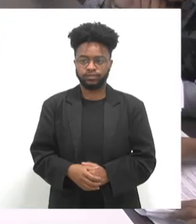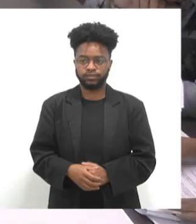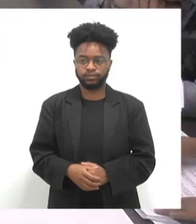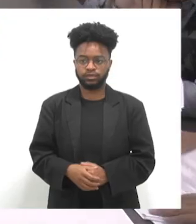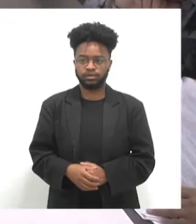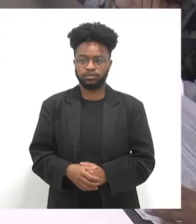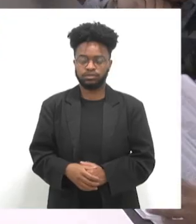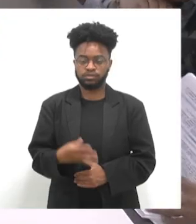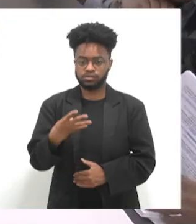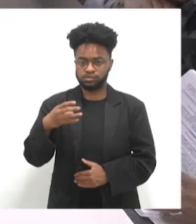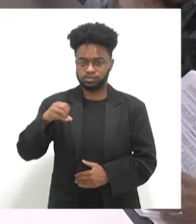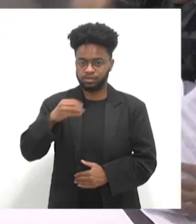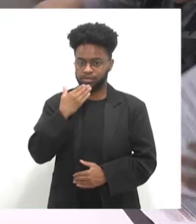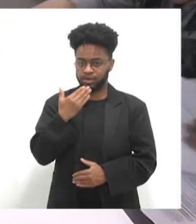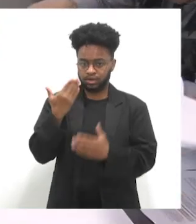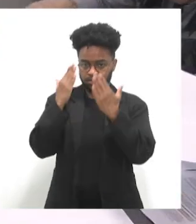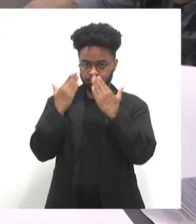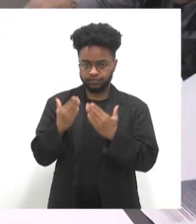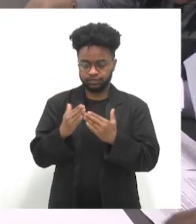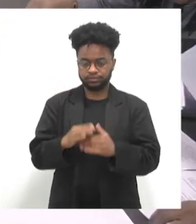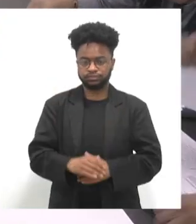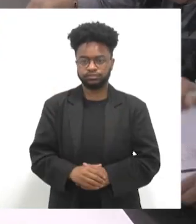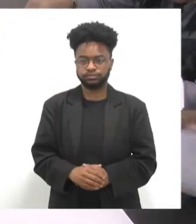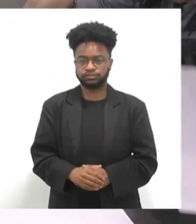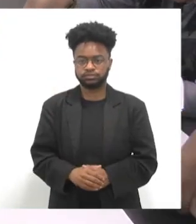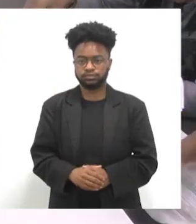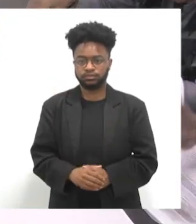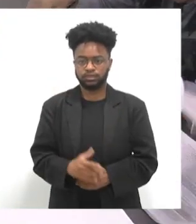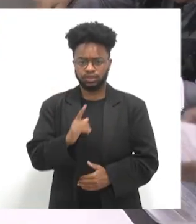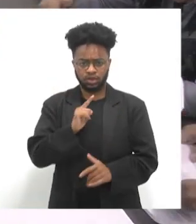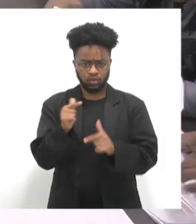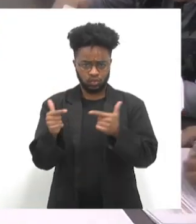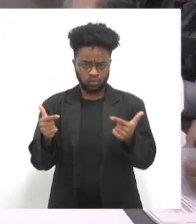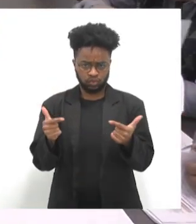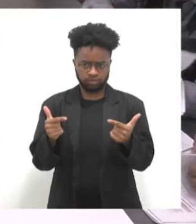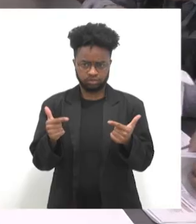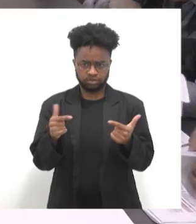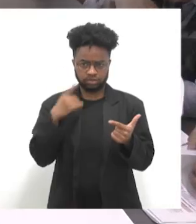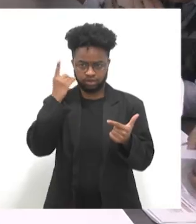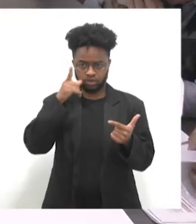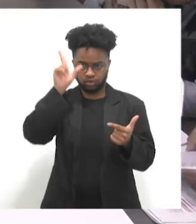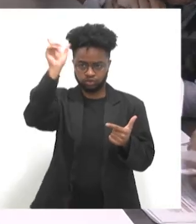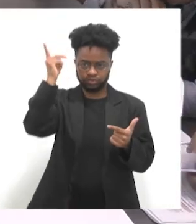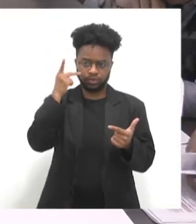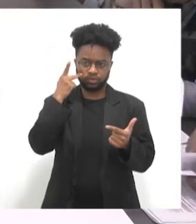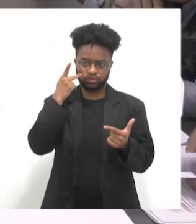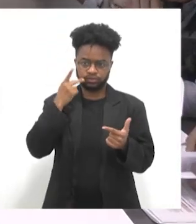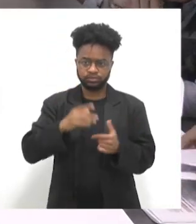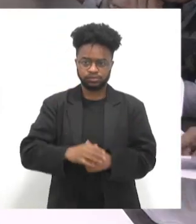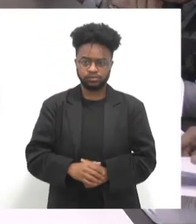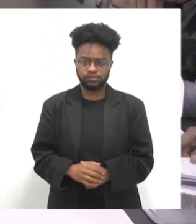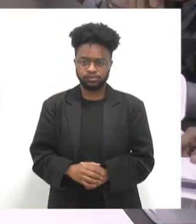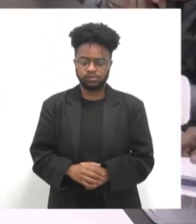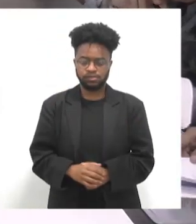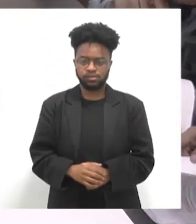49, pedido de vista. Algum outro? Deputado Luiz Paulo.